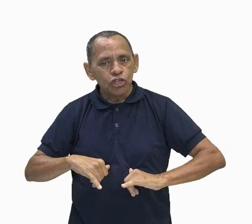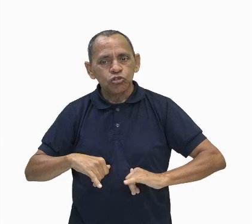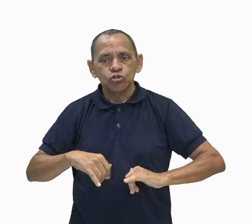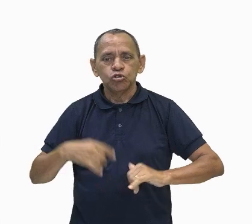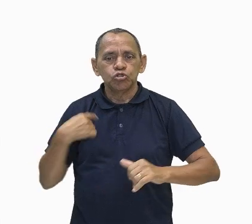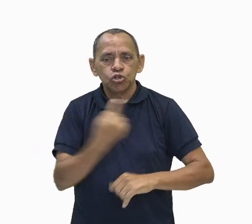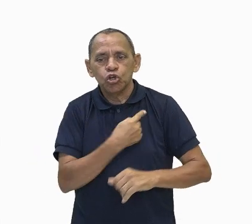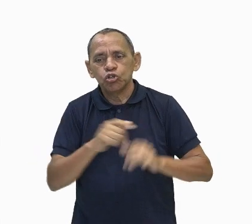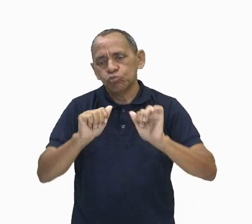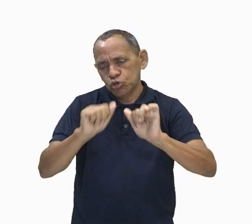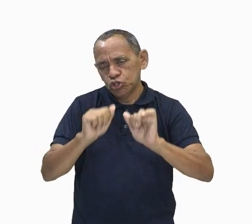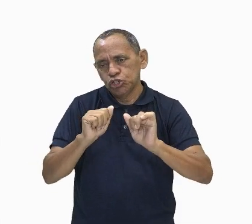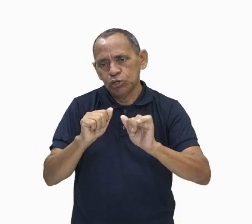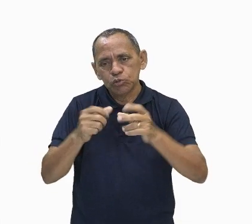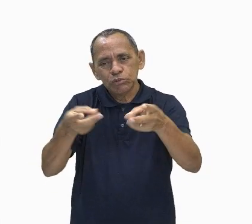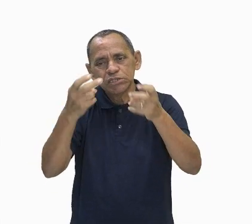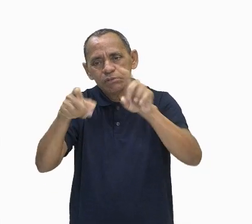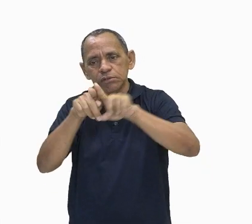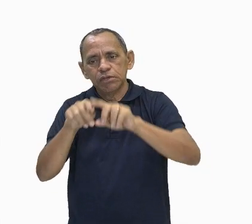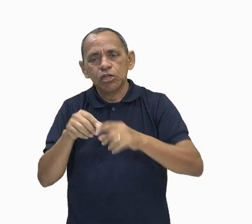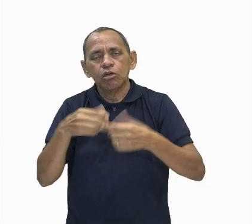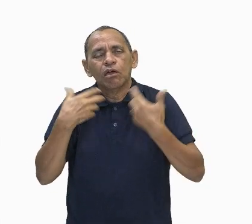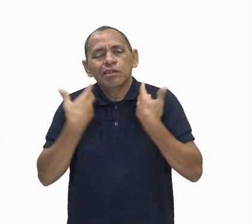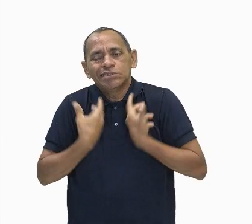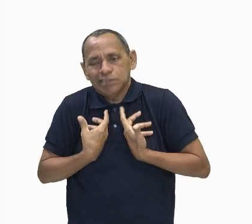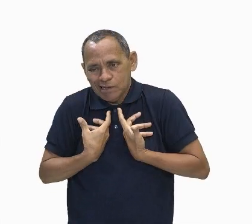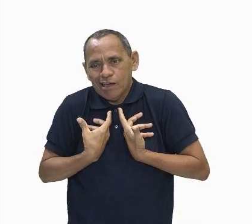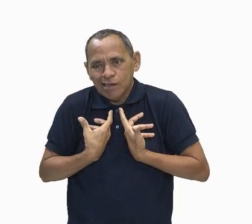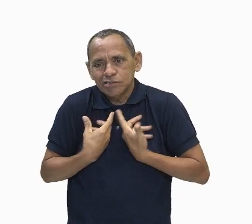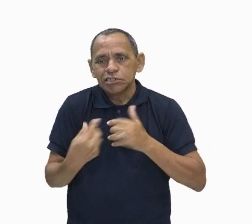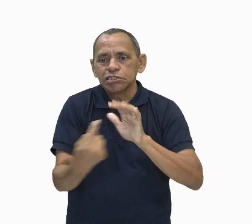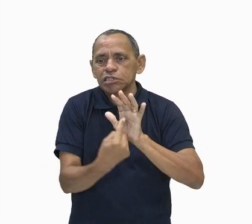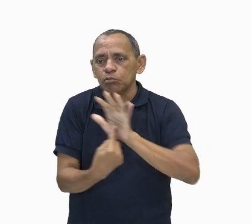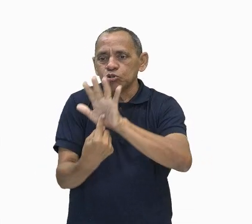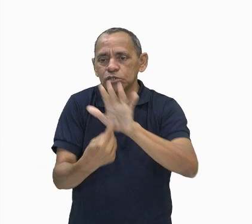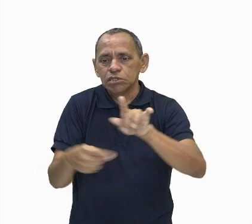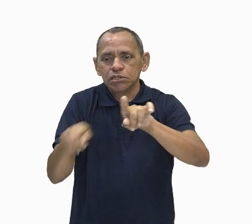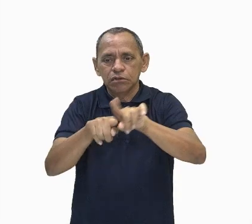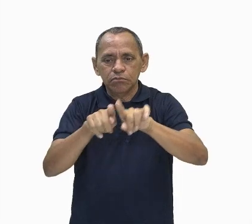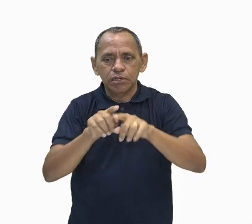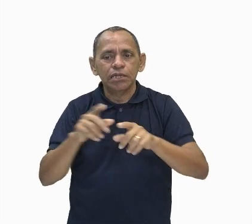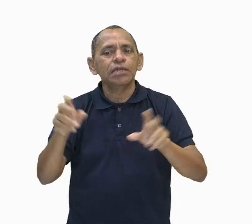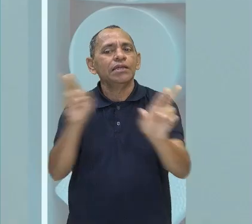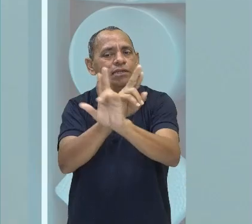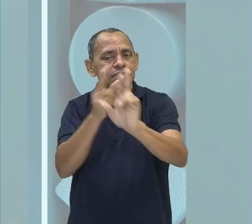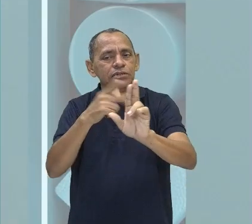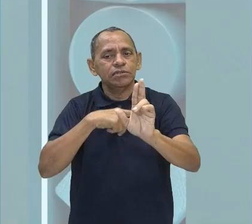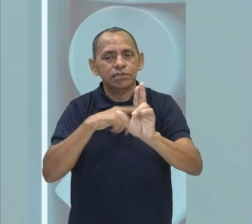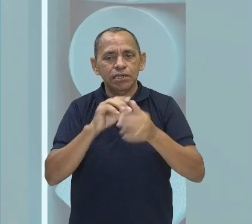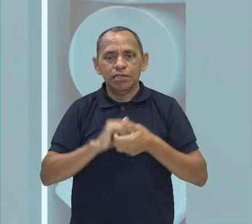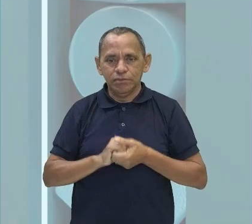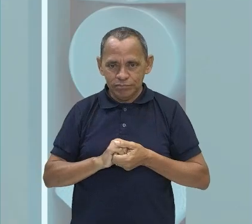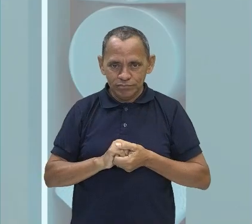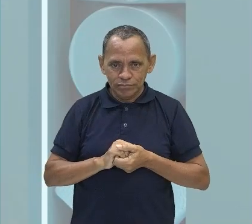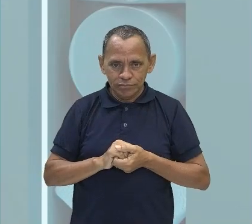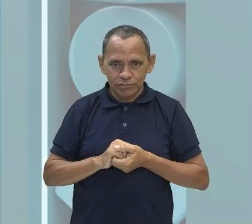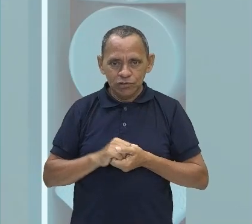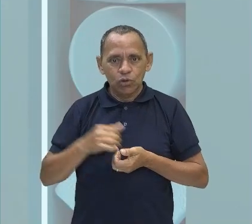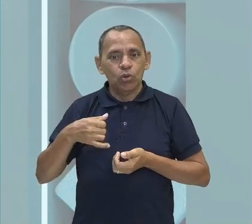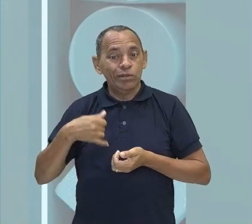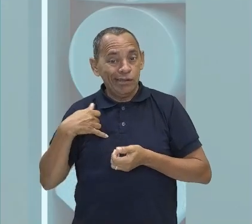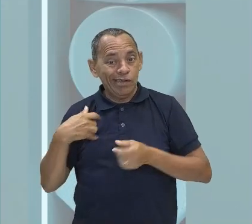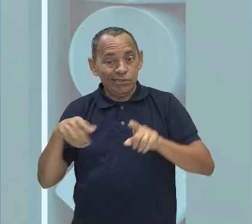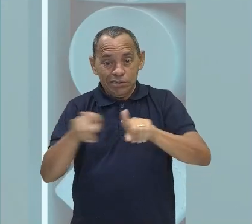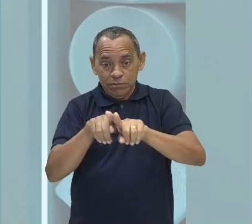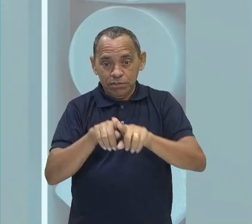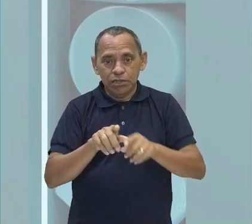essa ideia do sofrimento, do cansaço. O cansaço sim está explícito, mas a gente vê que tem a ver com a pedra. Perfeito? Então a gente viu aí, voltando